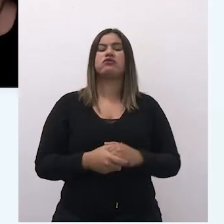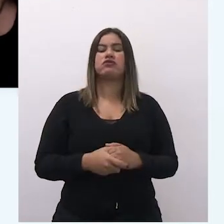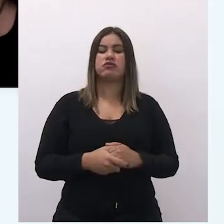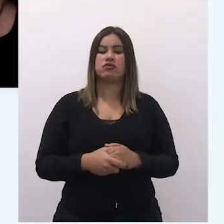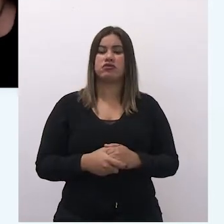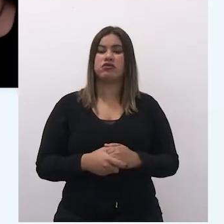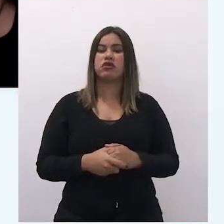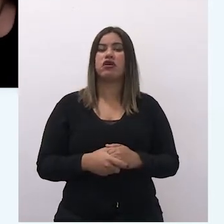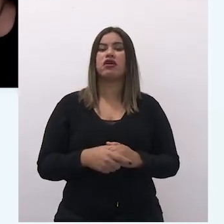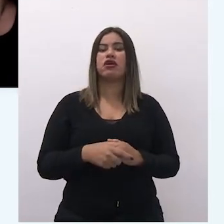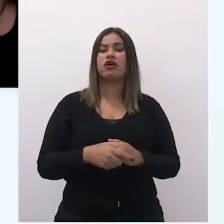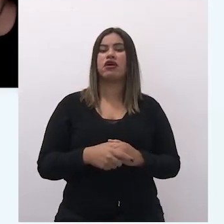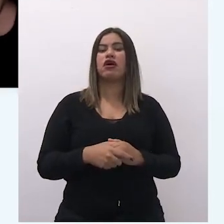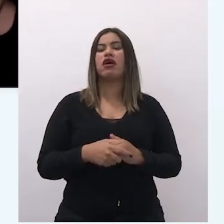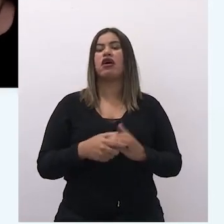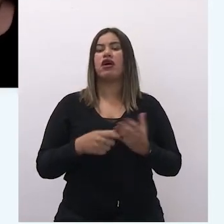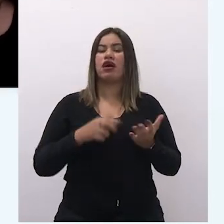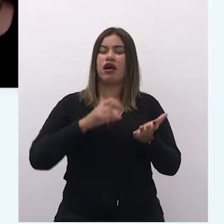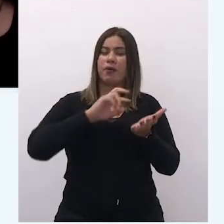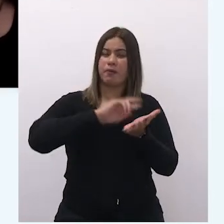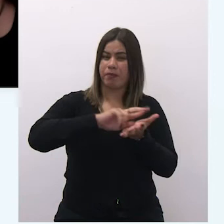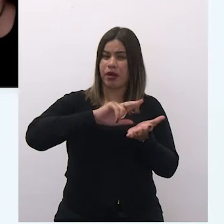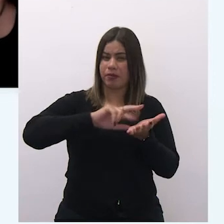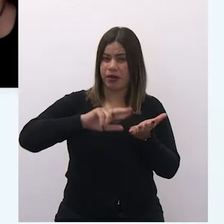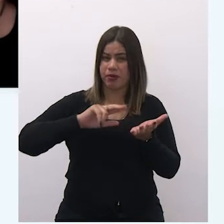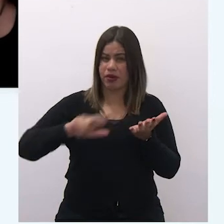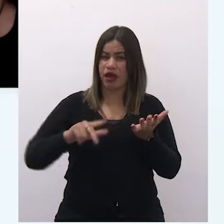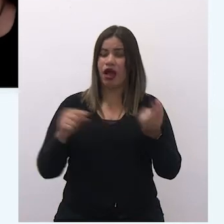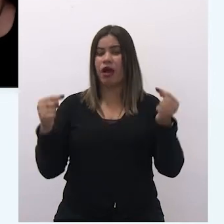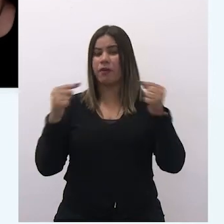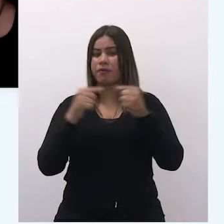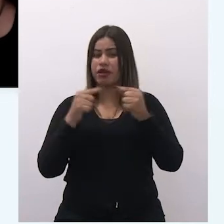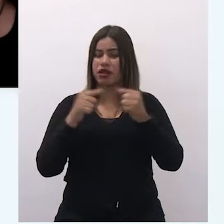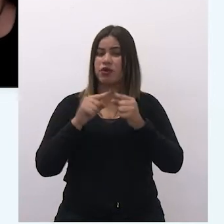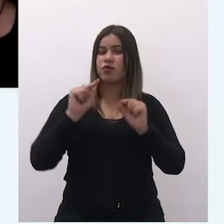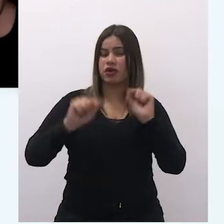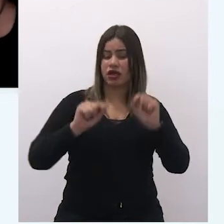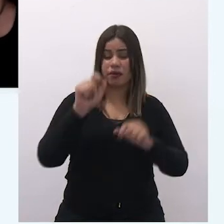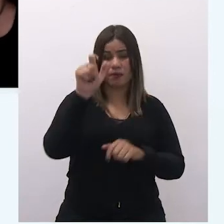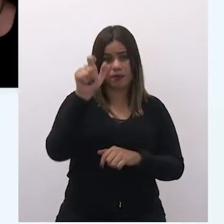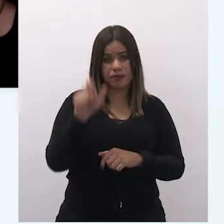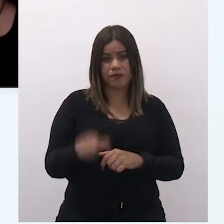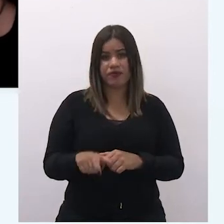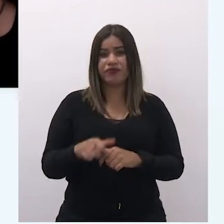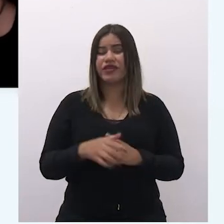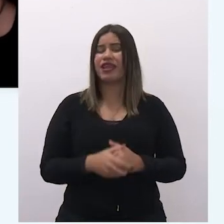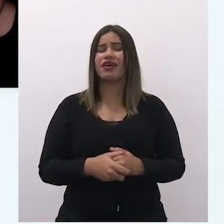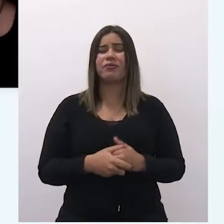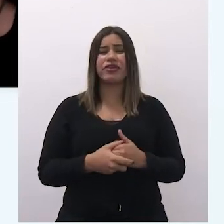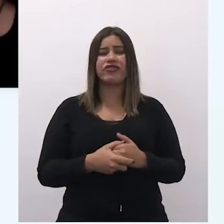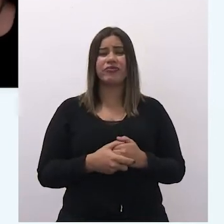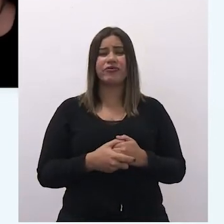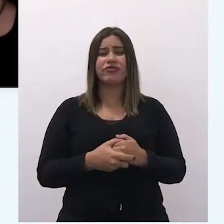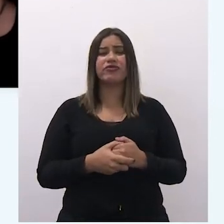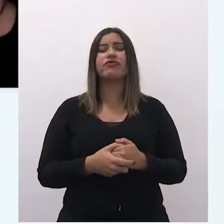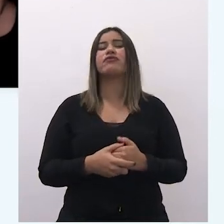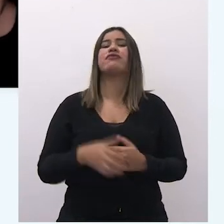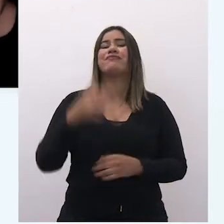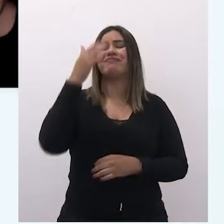precisa pensar no desenvolvimento integral do sujeito, né, um sujeito de direitos. Então, a gente precisa